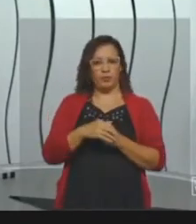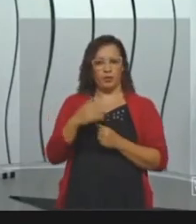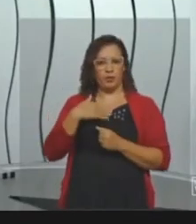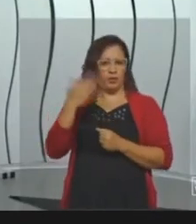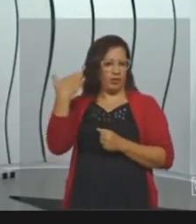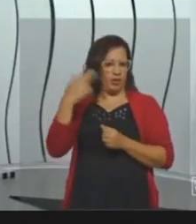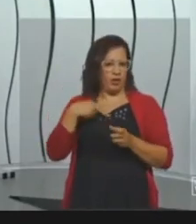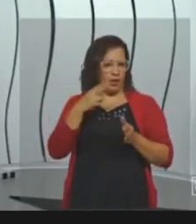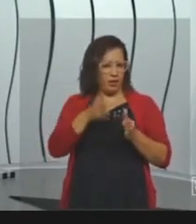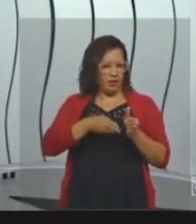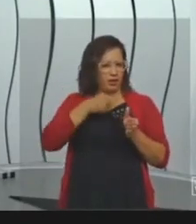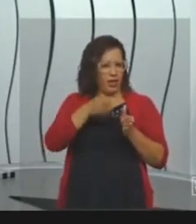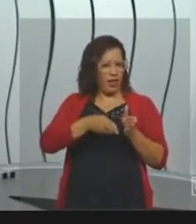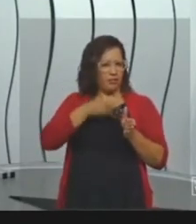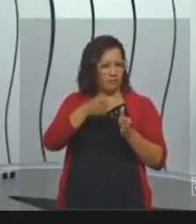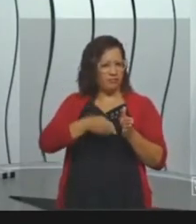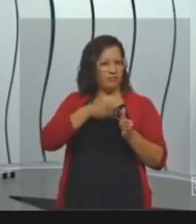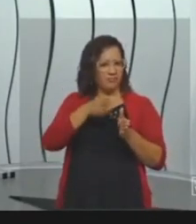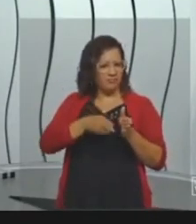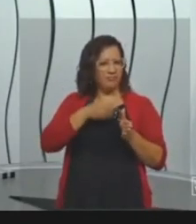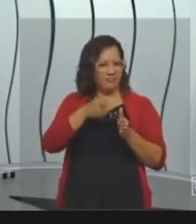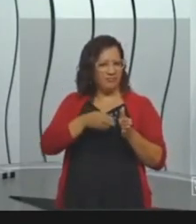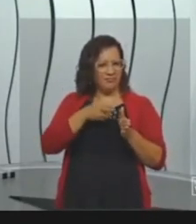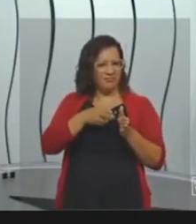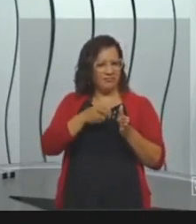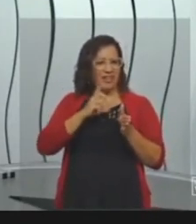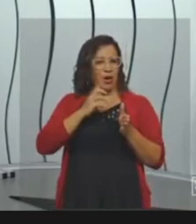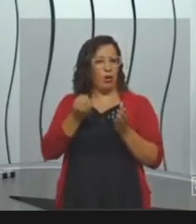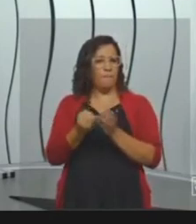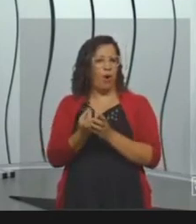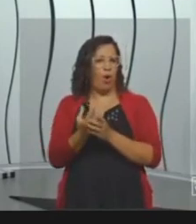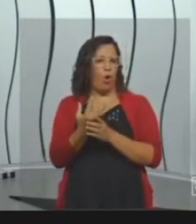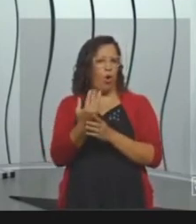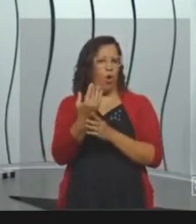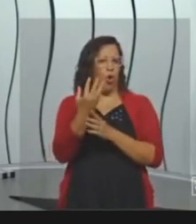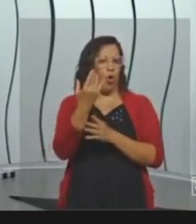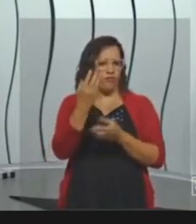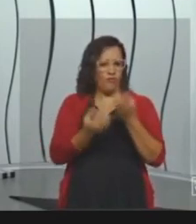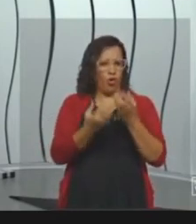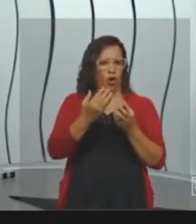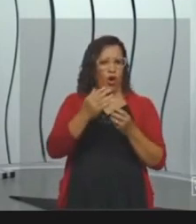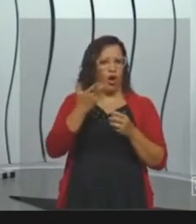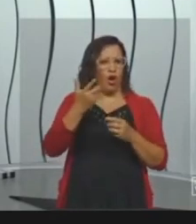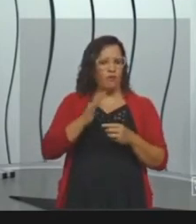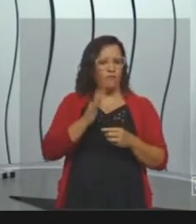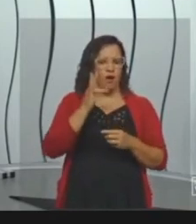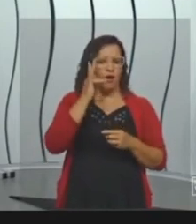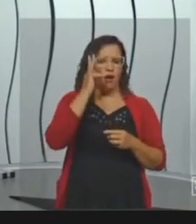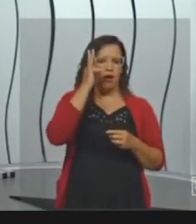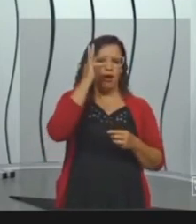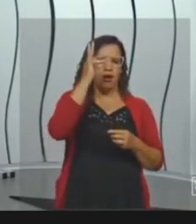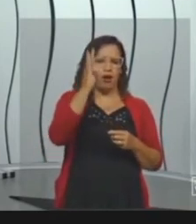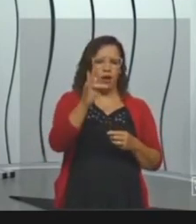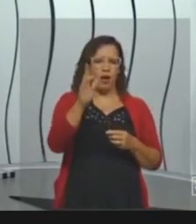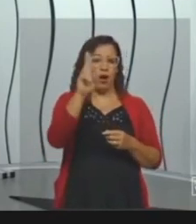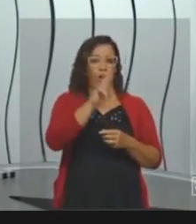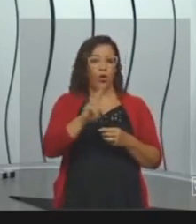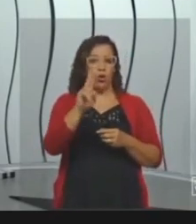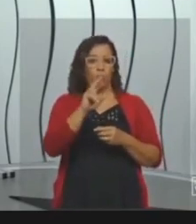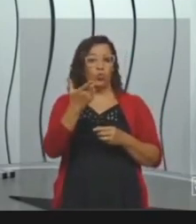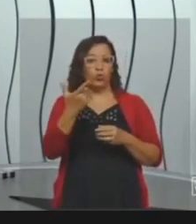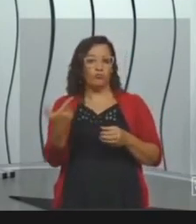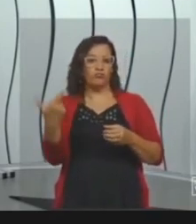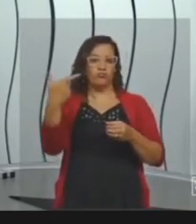trem e o navio passou a ser movido a vapor. E mais para frente, usando o combustível fóssil, que é o caso